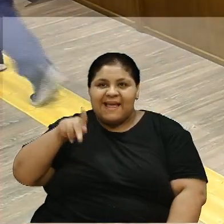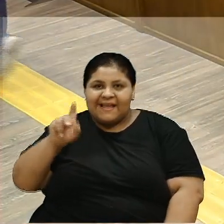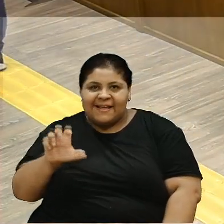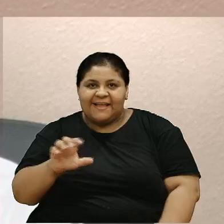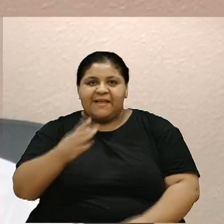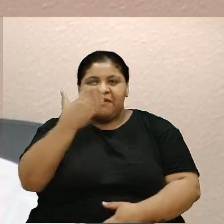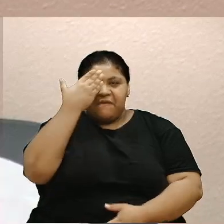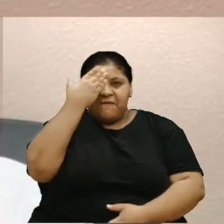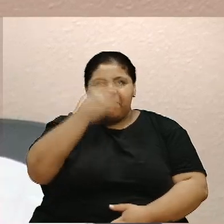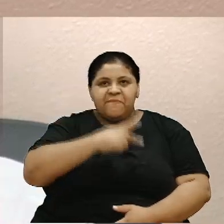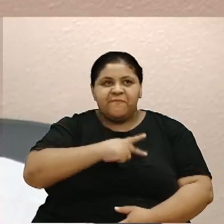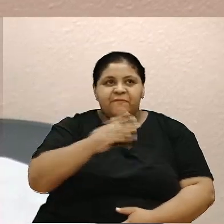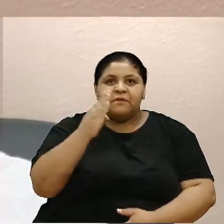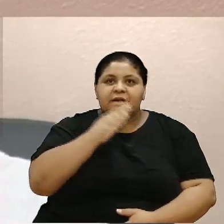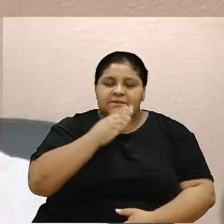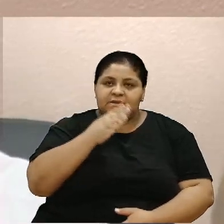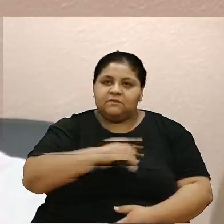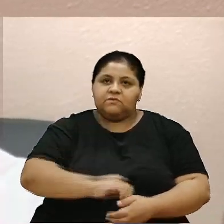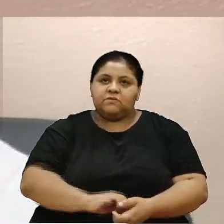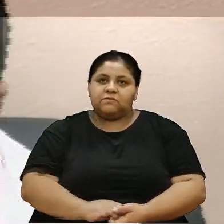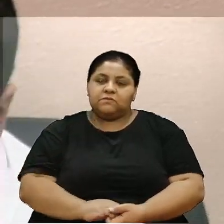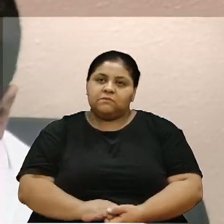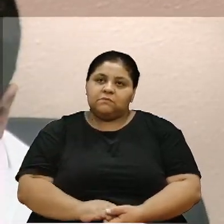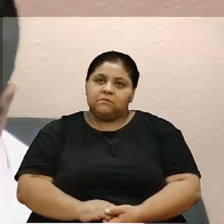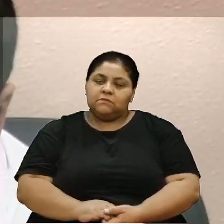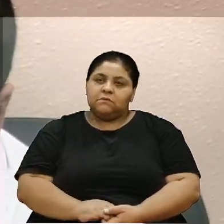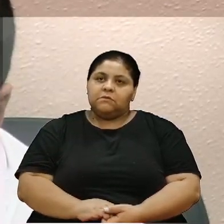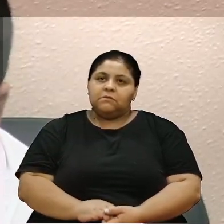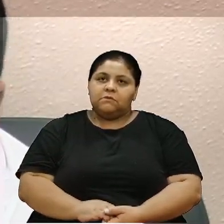presidente. Rapidamente, o projeto